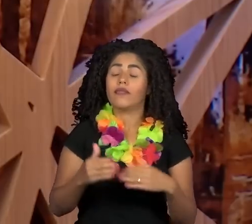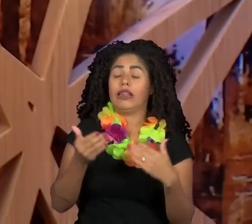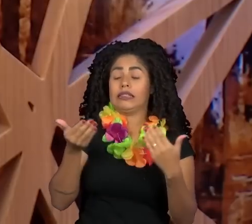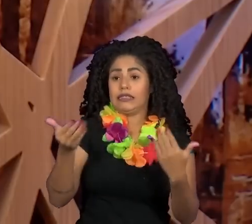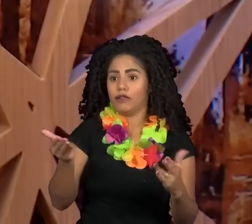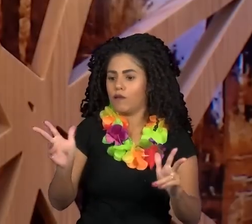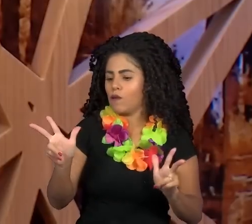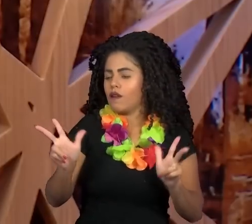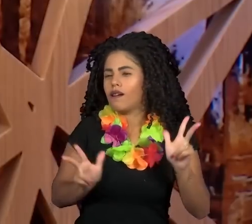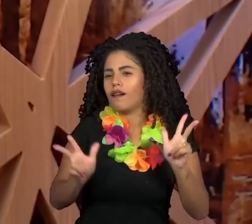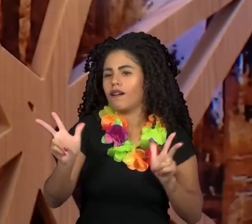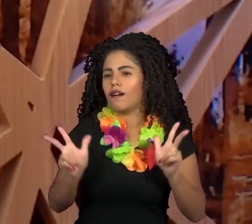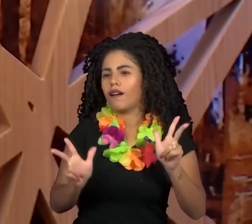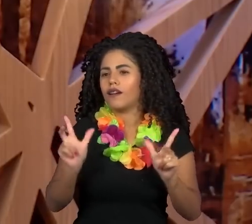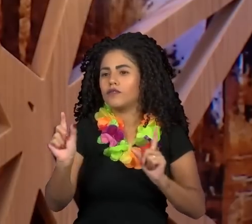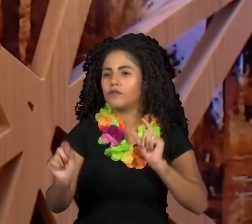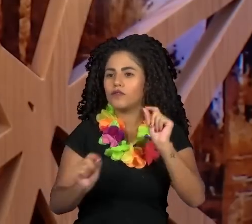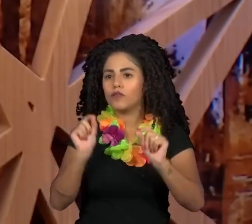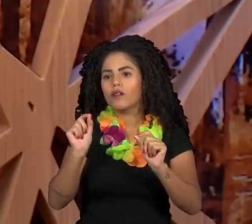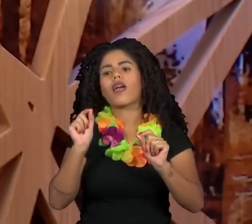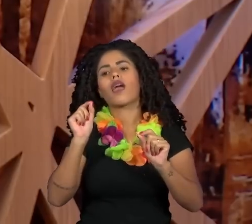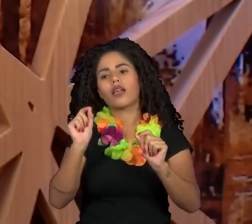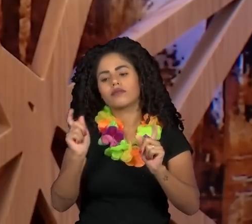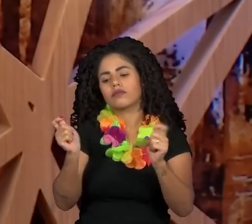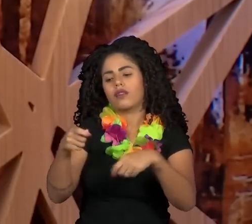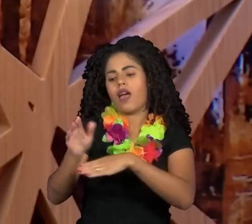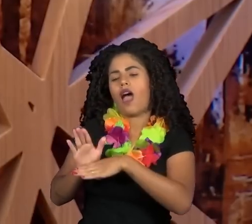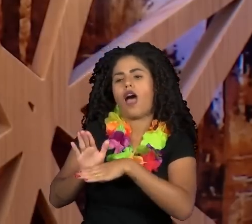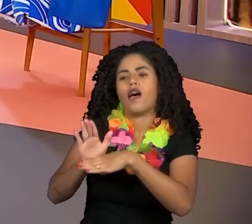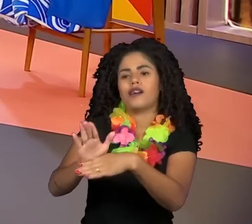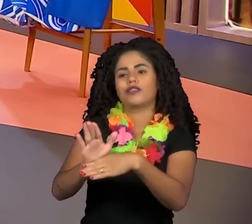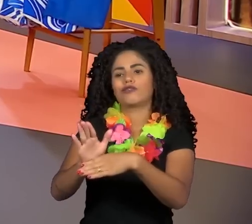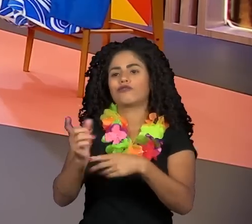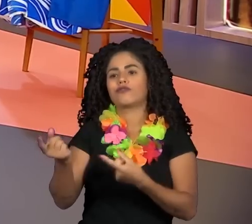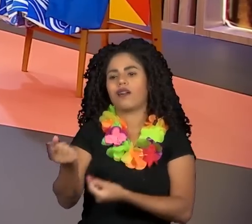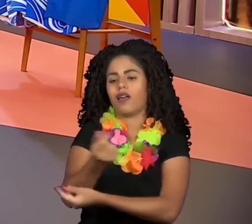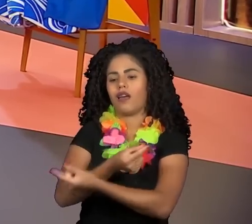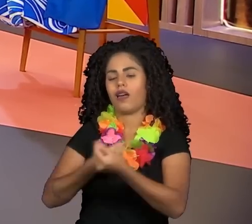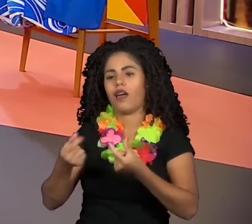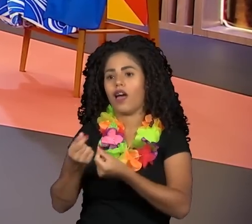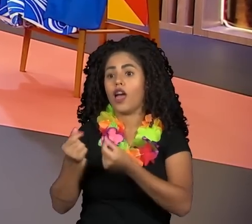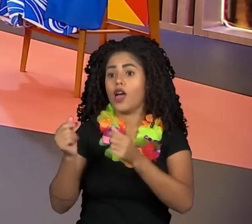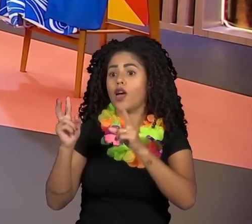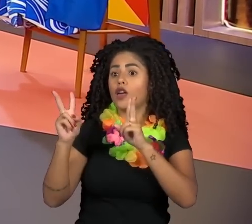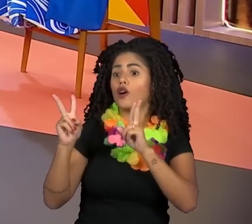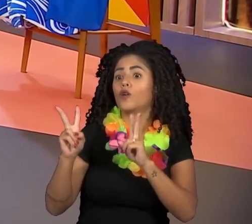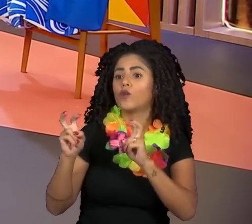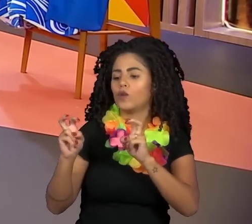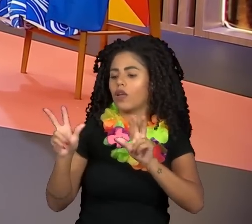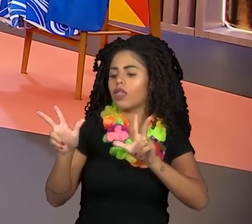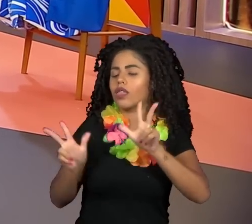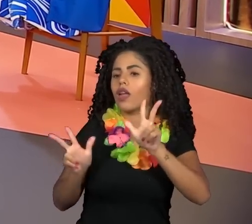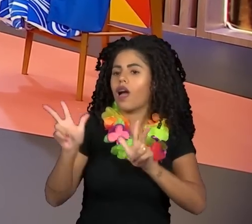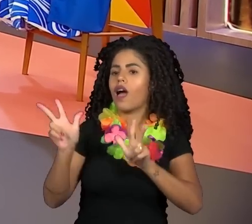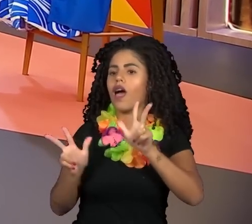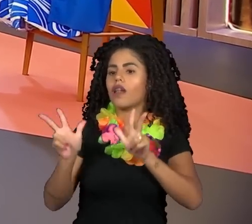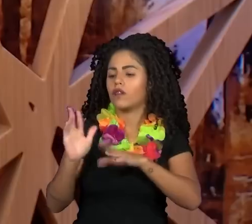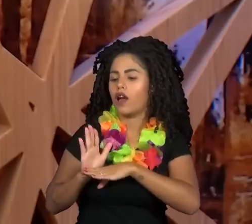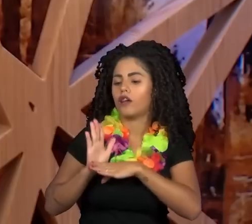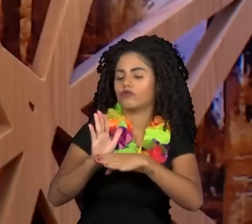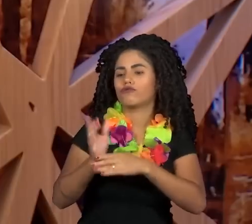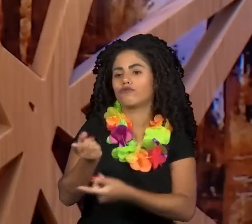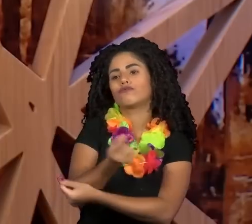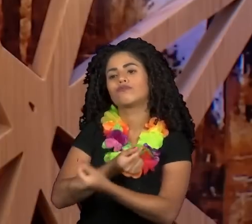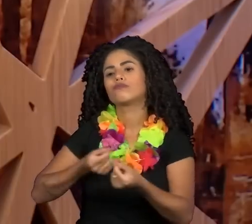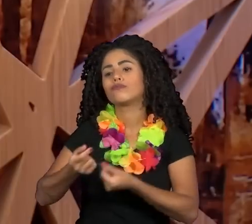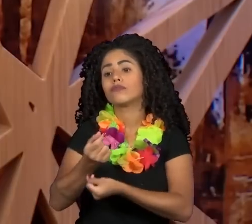ele forma uma indústria, né? A gente tem a indústria do carnaval. Funciona o ano inteiro. E a gente tem uma cadeia produtiva no carnaval. E aí,